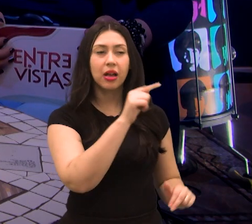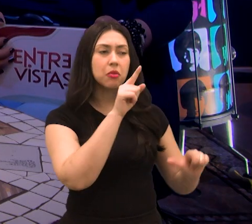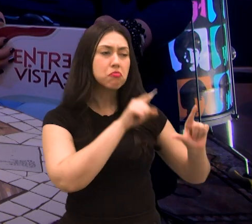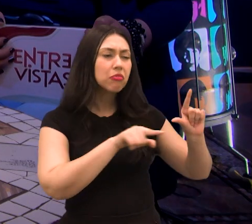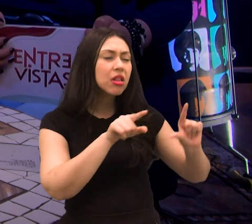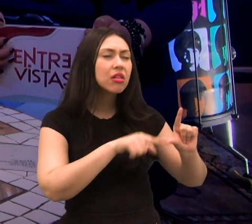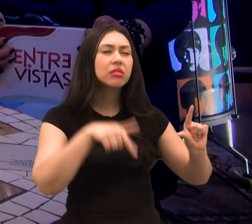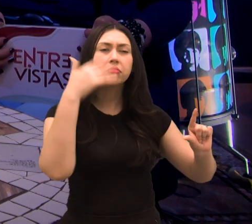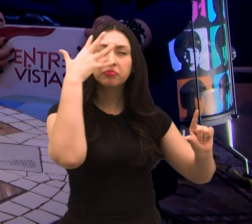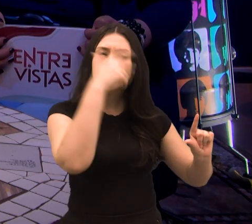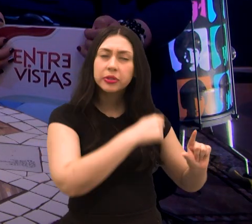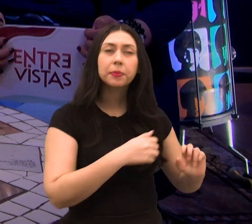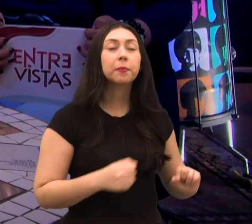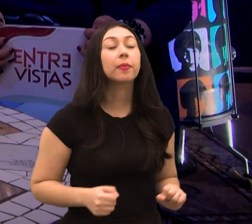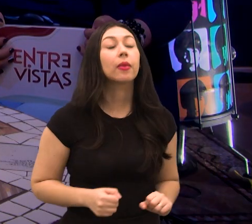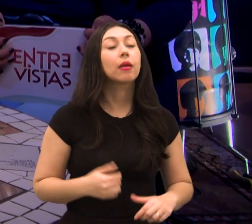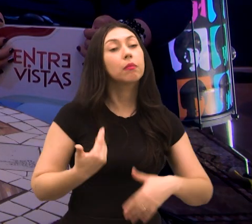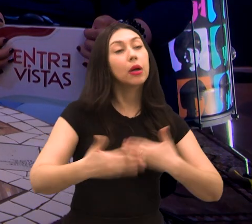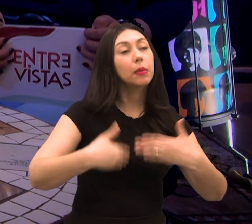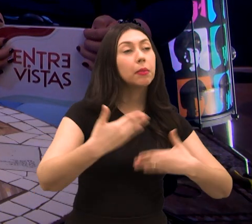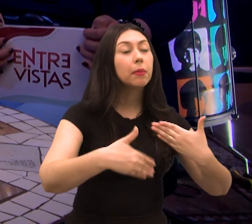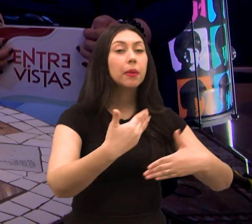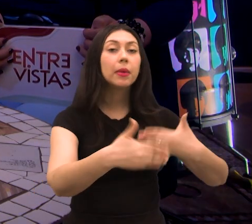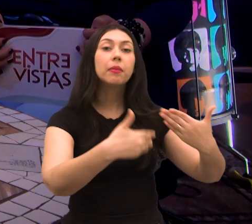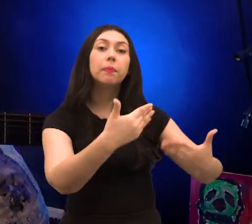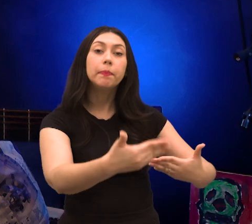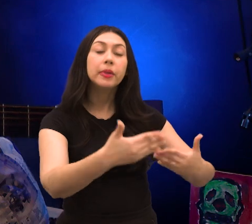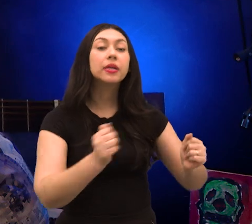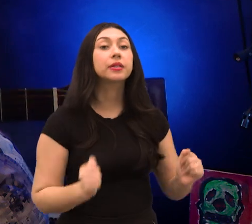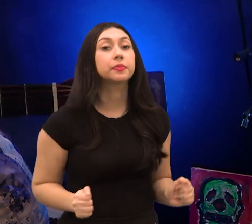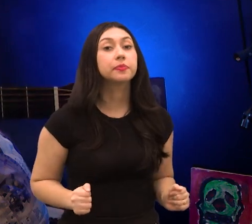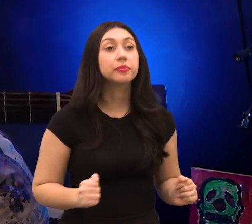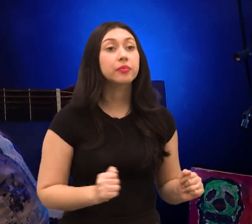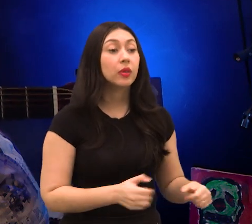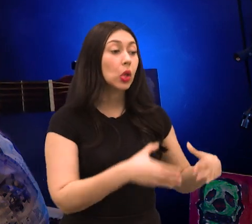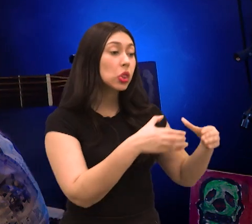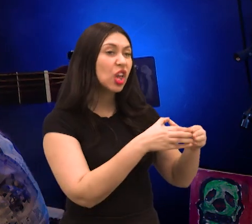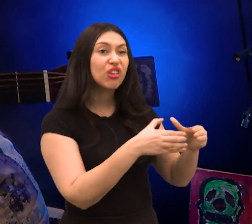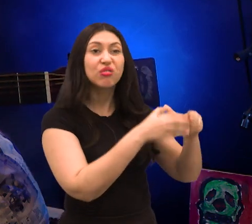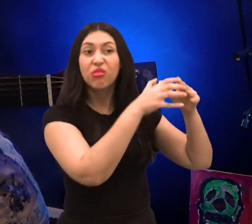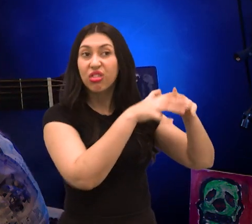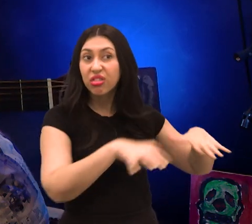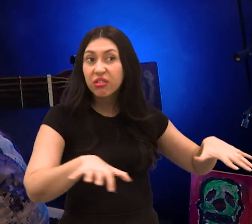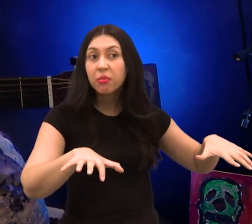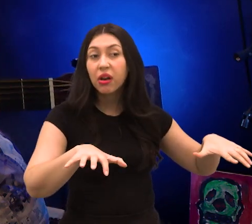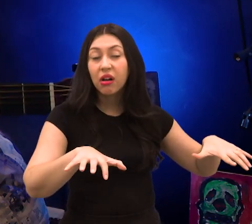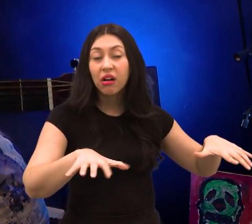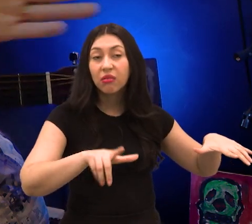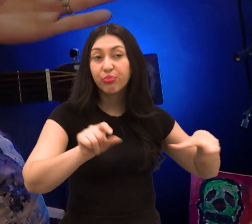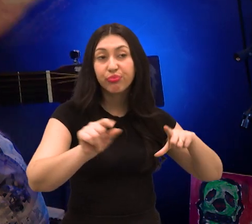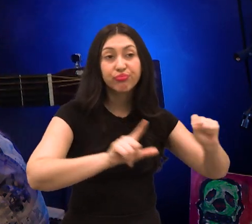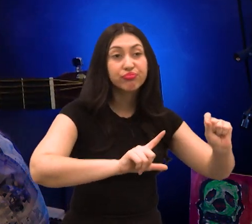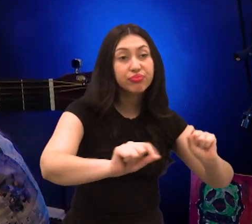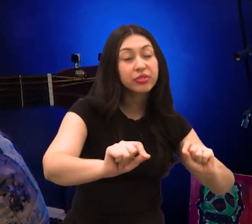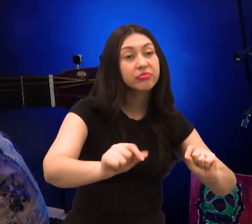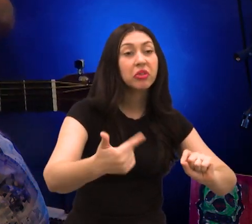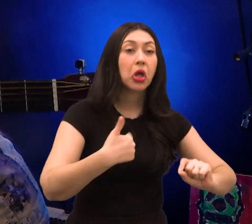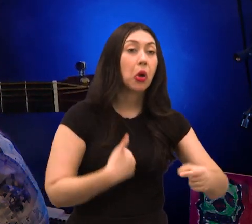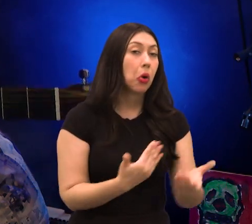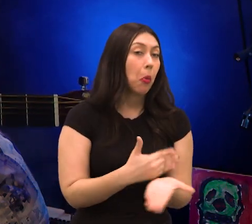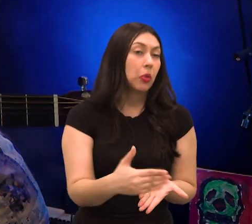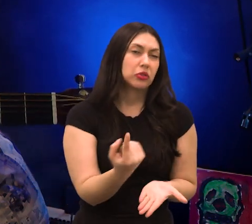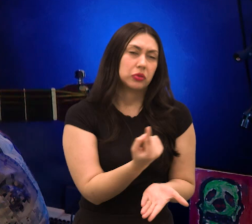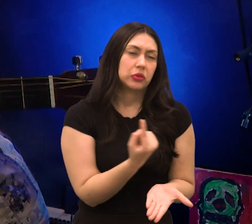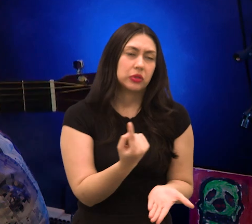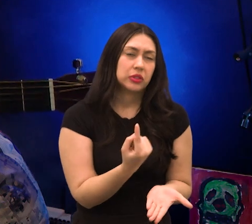Urbana, com letras bem bonitas e tal. Aí depois eu acabei, a banda, né, cada um foi seguir o